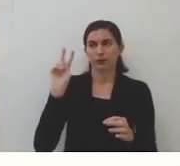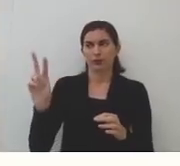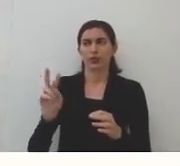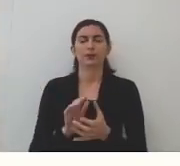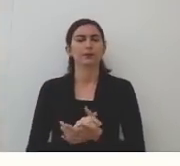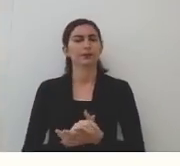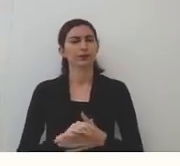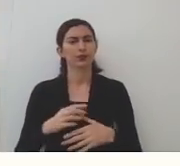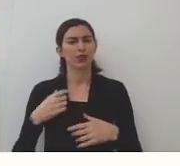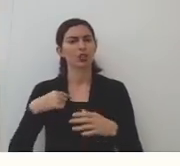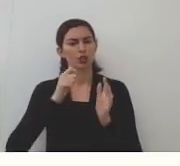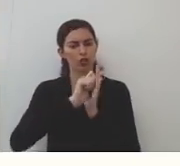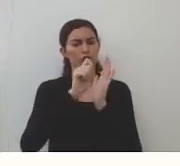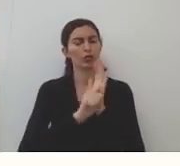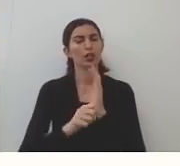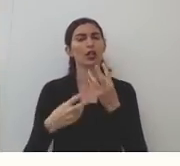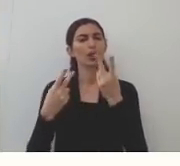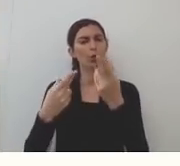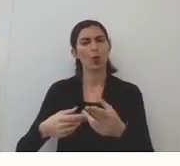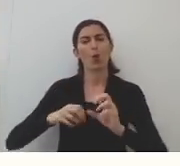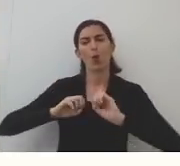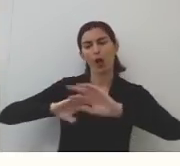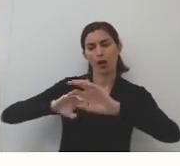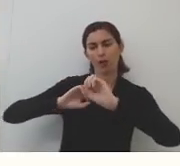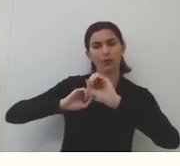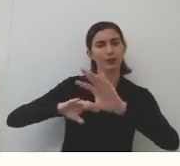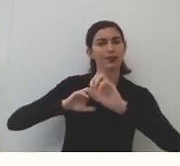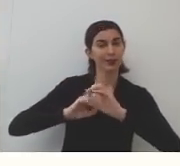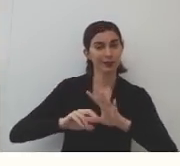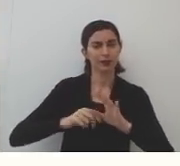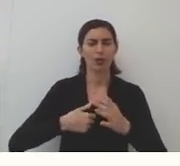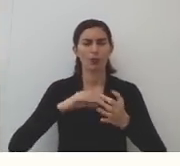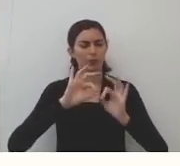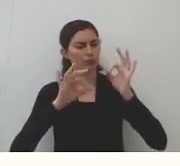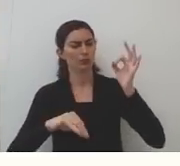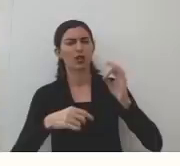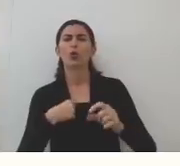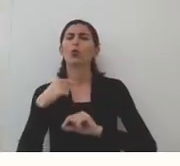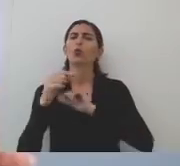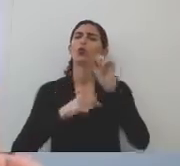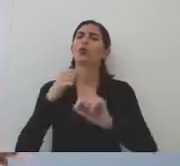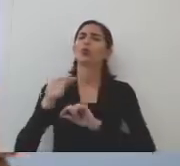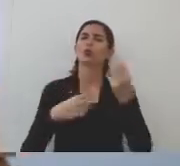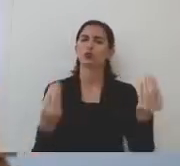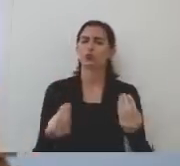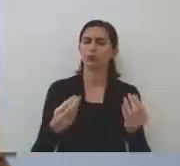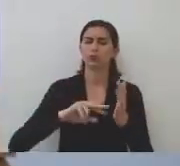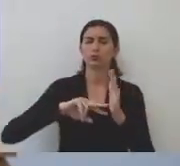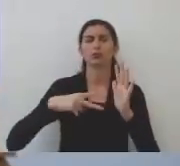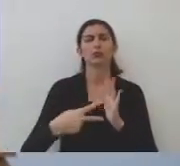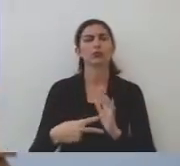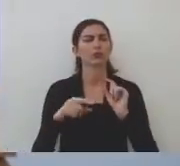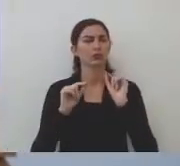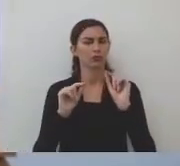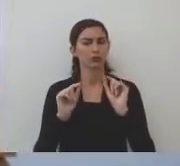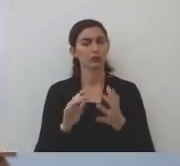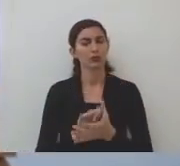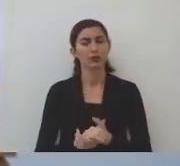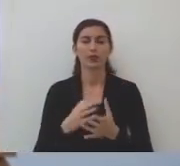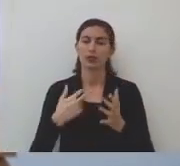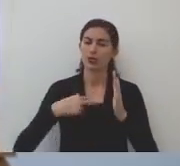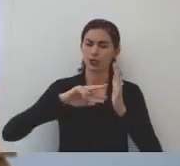vendo. Escrever como se estivesse dando aula. Mas o que é isso e o que é que isso quer dizer,